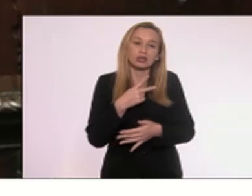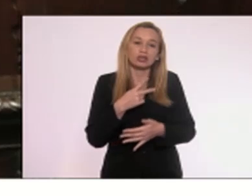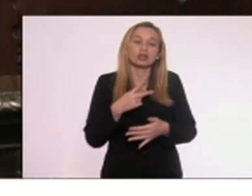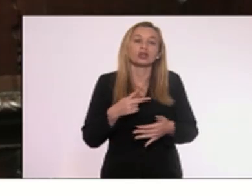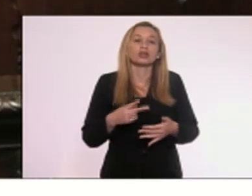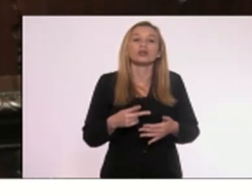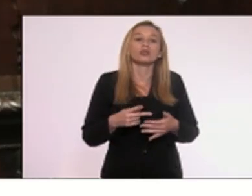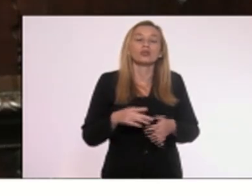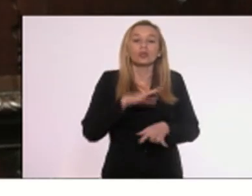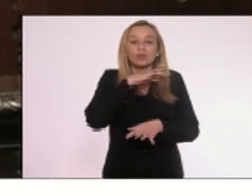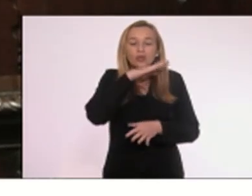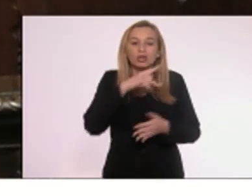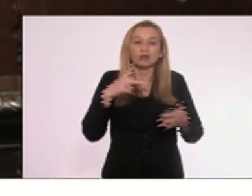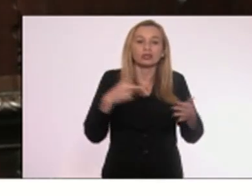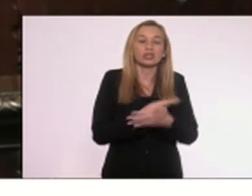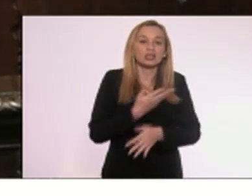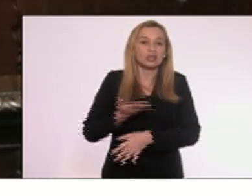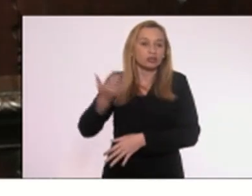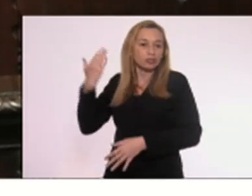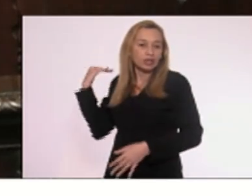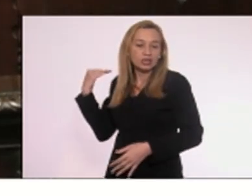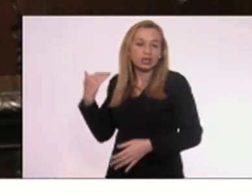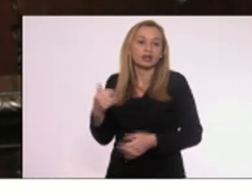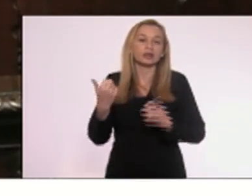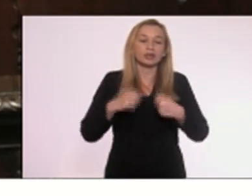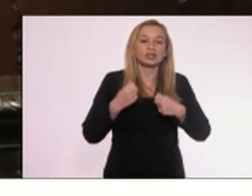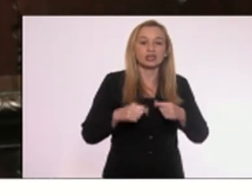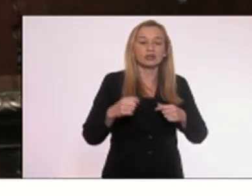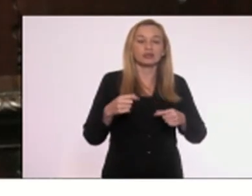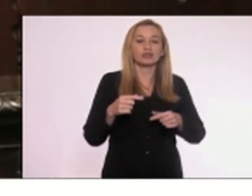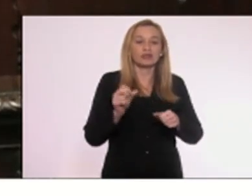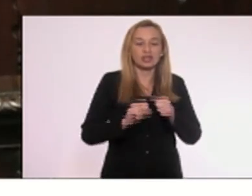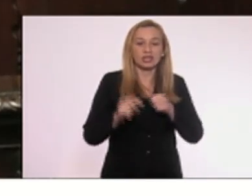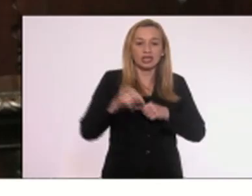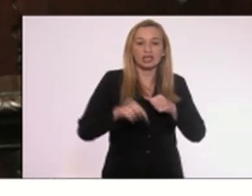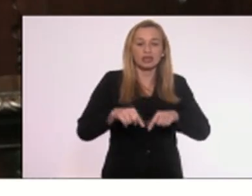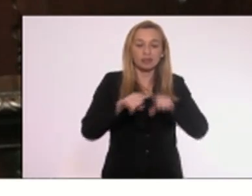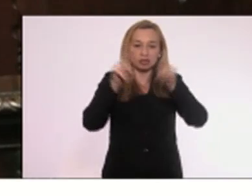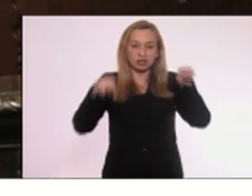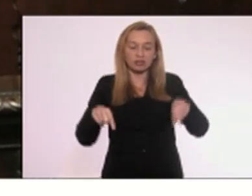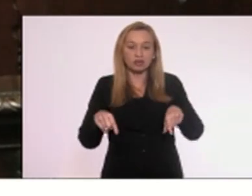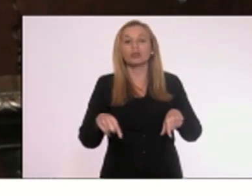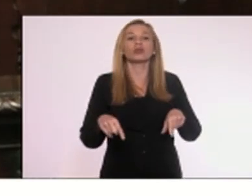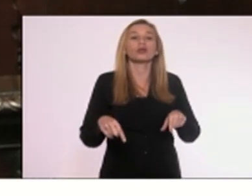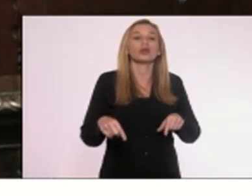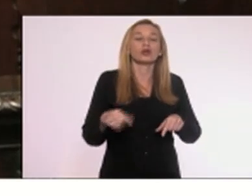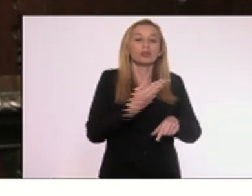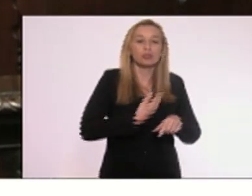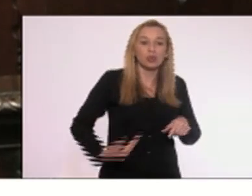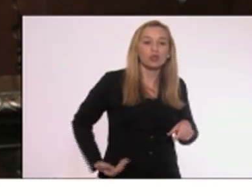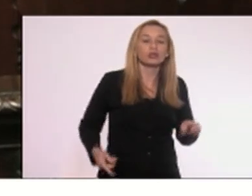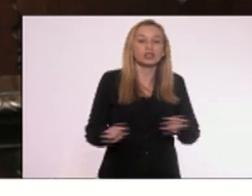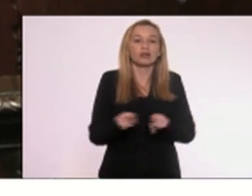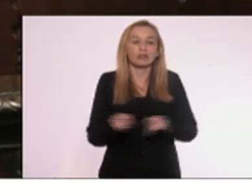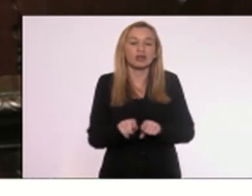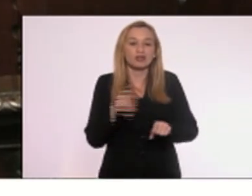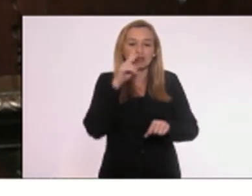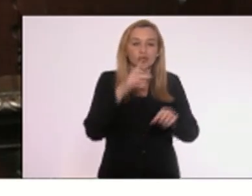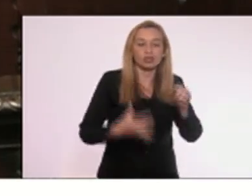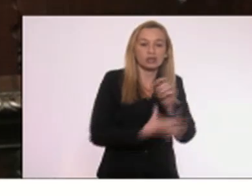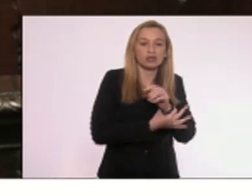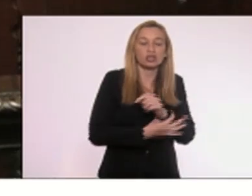outrora. Nós temos que trabalhar aqui para que o servidor público, sobretudo aqueles das forças de segurança, nunca mais passe